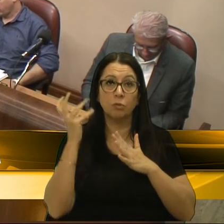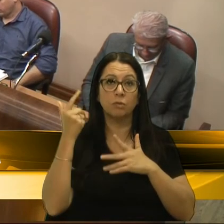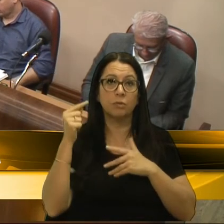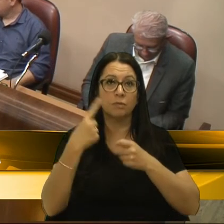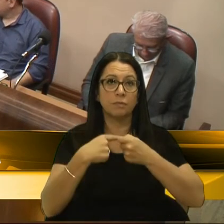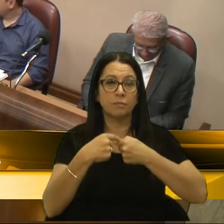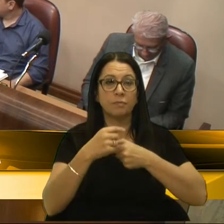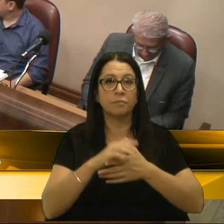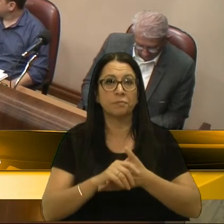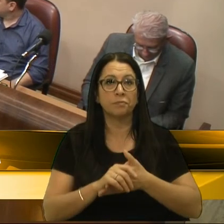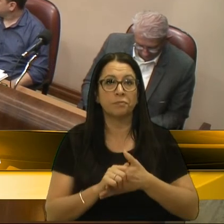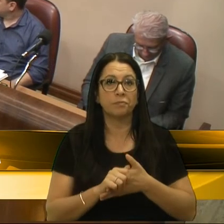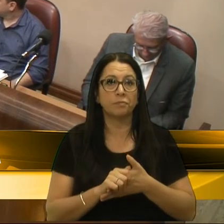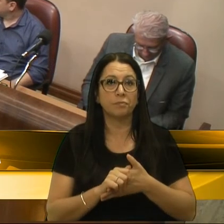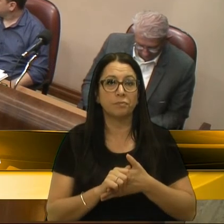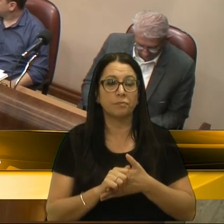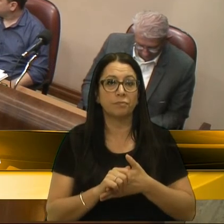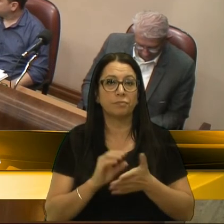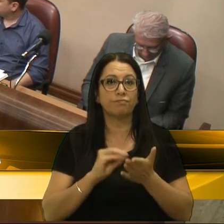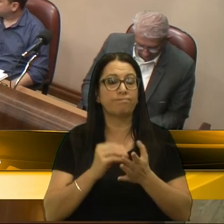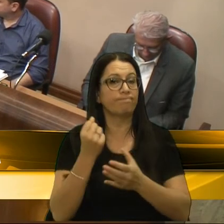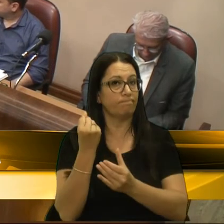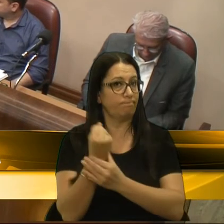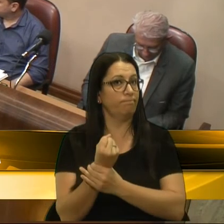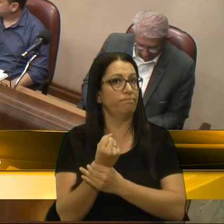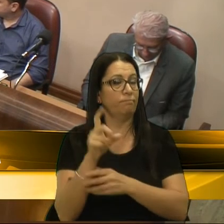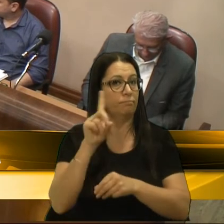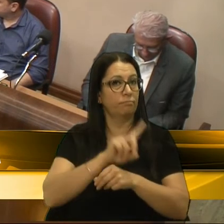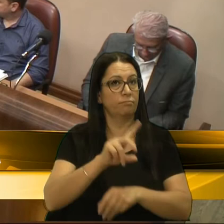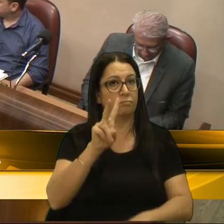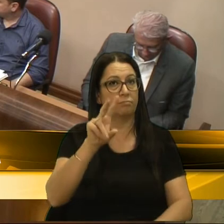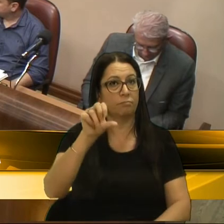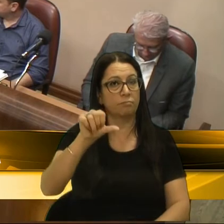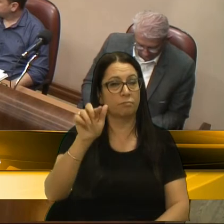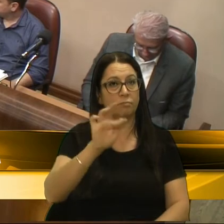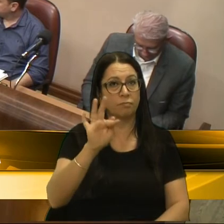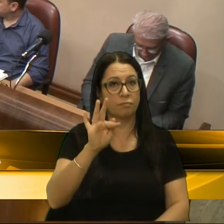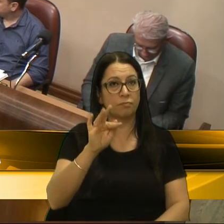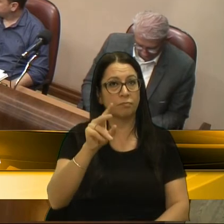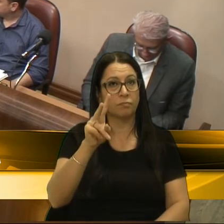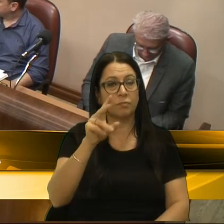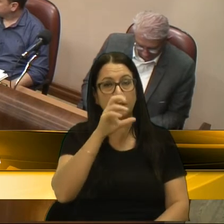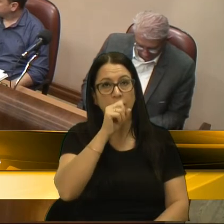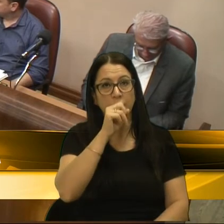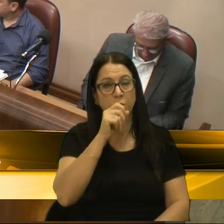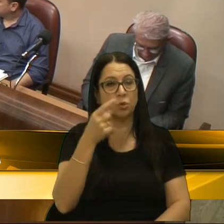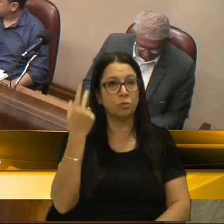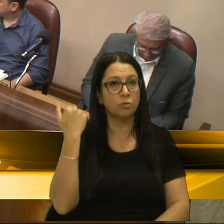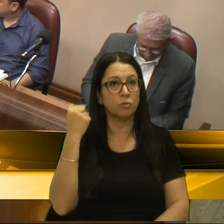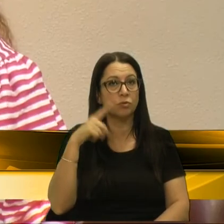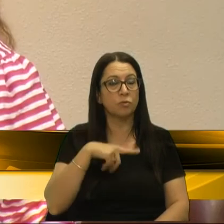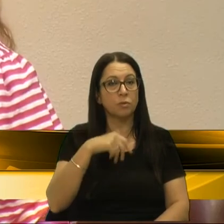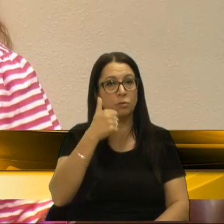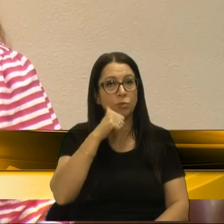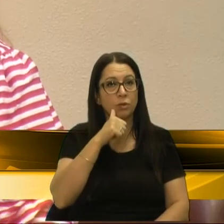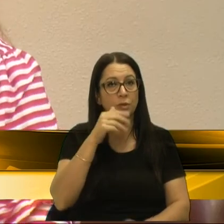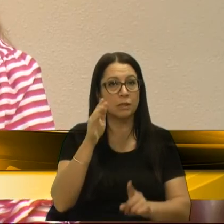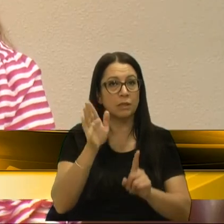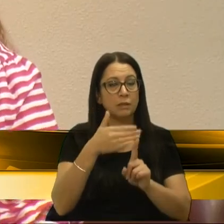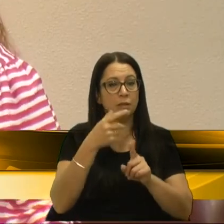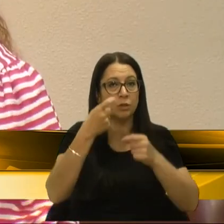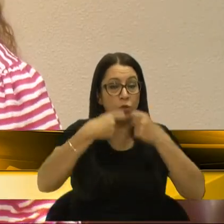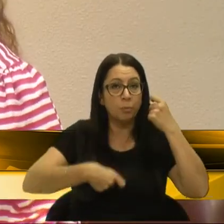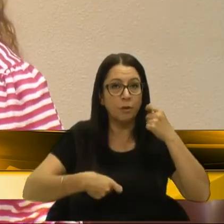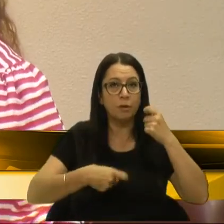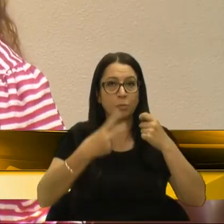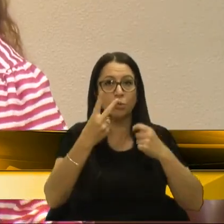nossa cidade, que é a questão da insegurança, né? No dia 29 de fevereiro, no sábado, nós tivemos uma mulher agredida e